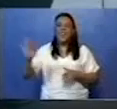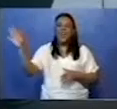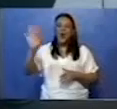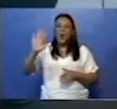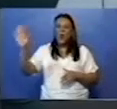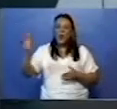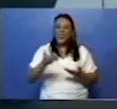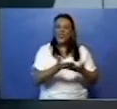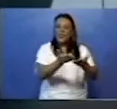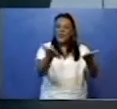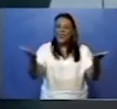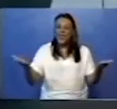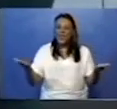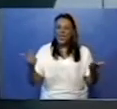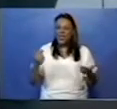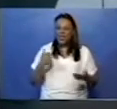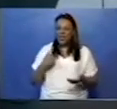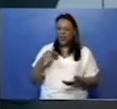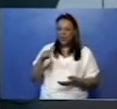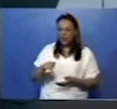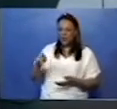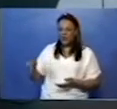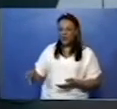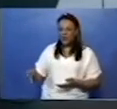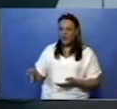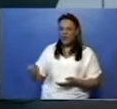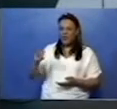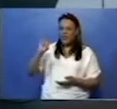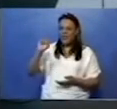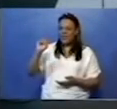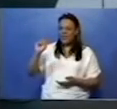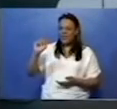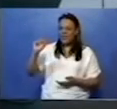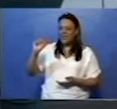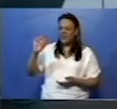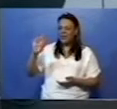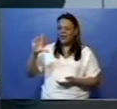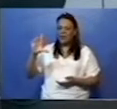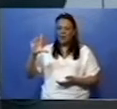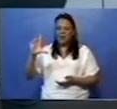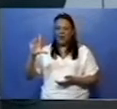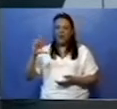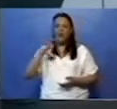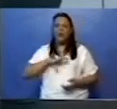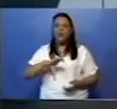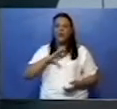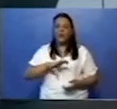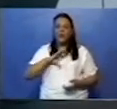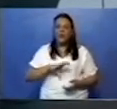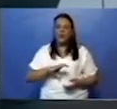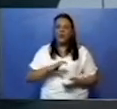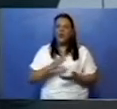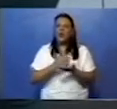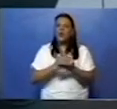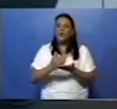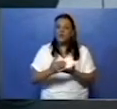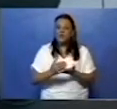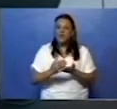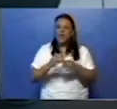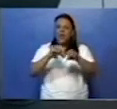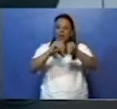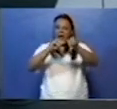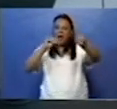Olá, pessoal. Eu sou a professora Isabel de Língua Portuguesa. Estamos aqui novamente com mais uma videoaula. E hoje nós vamos